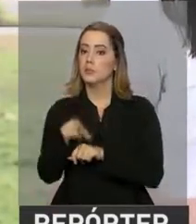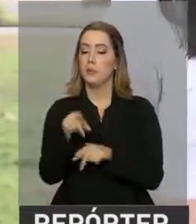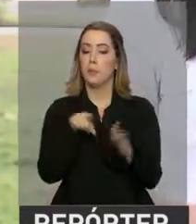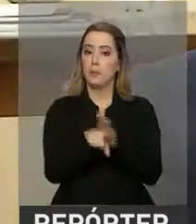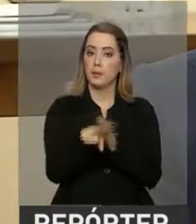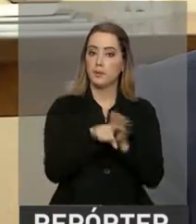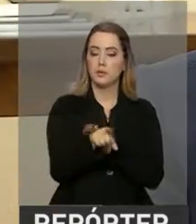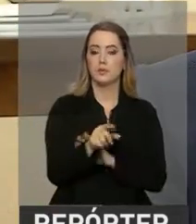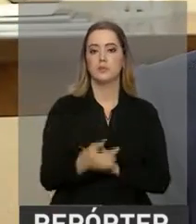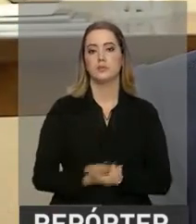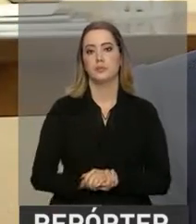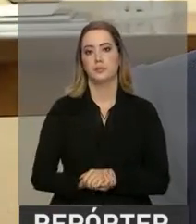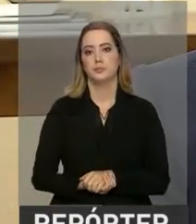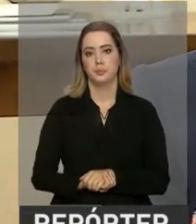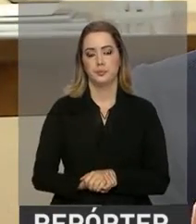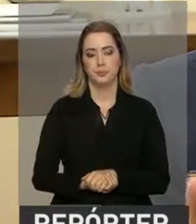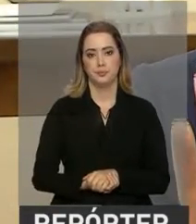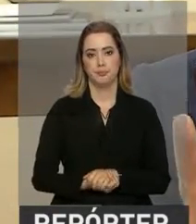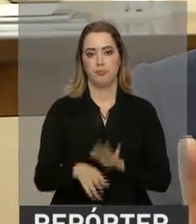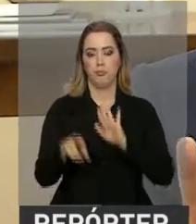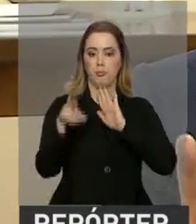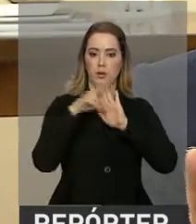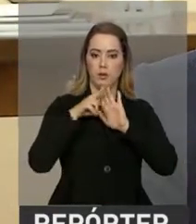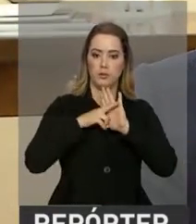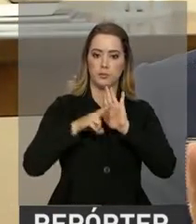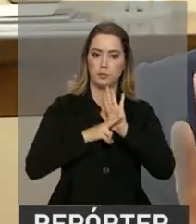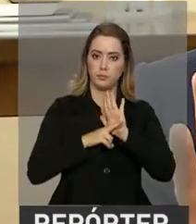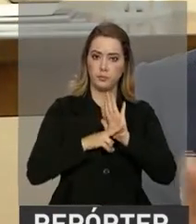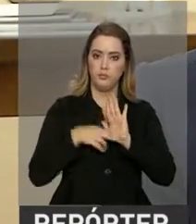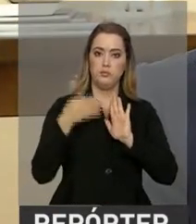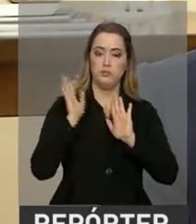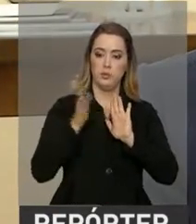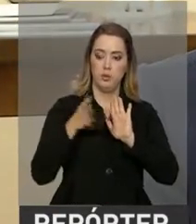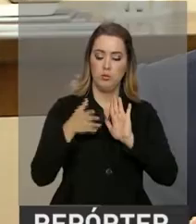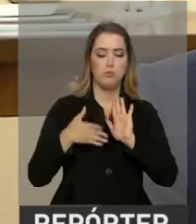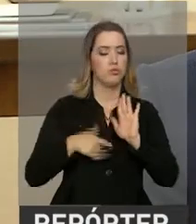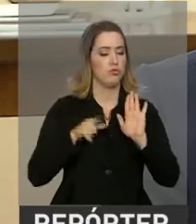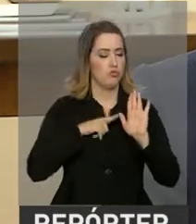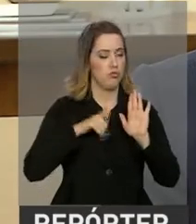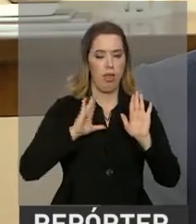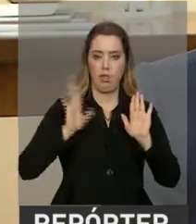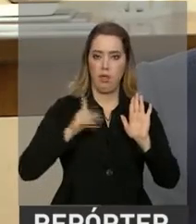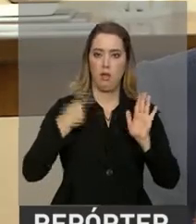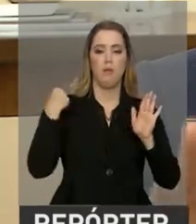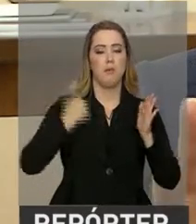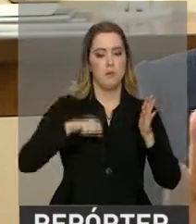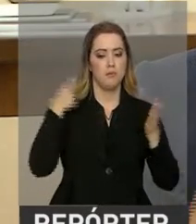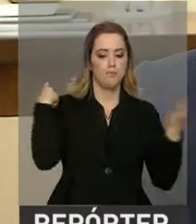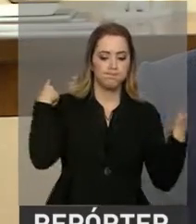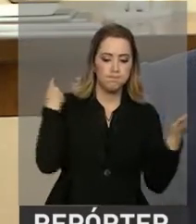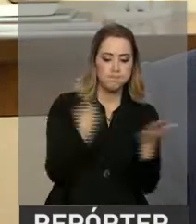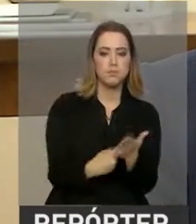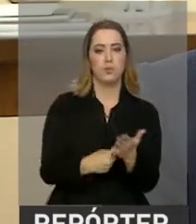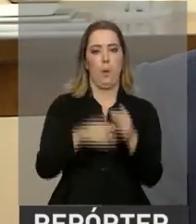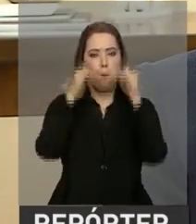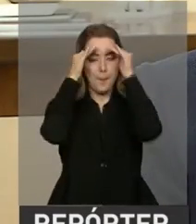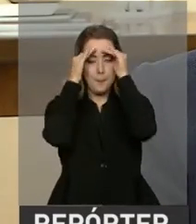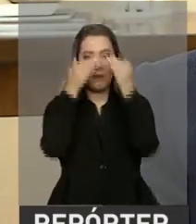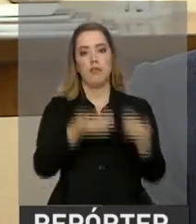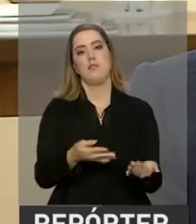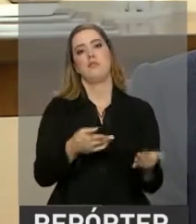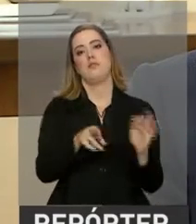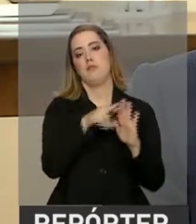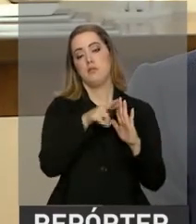públicas as regras elas estão aí para serem cumpridas obedecidas as mudanças das regras